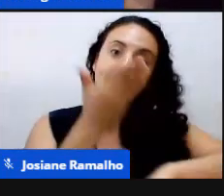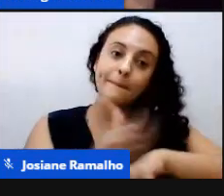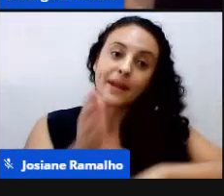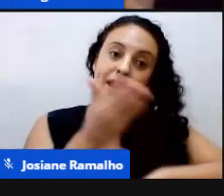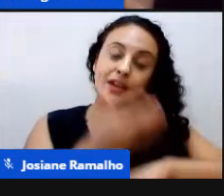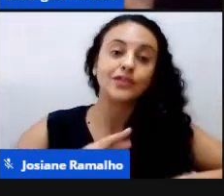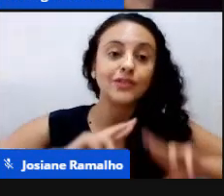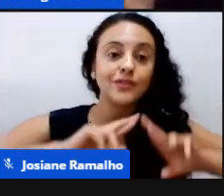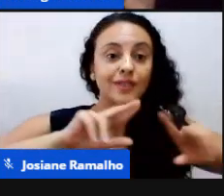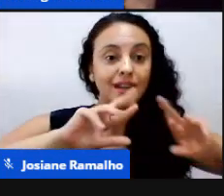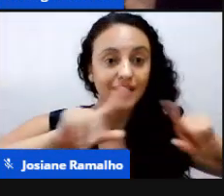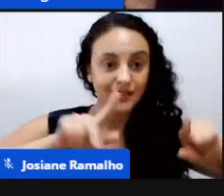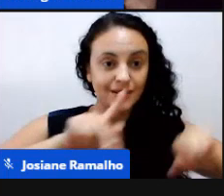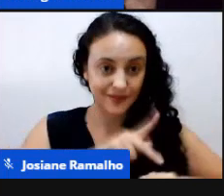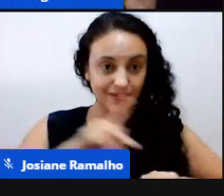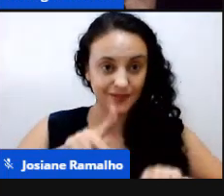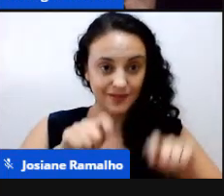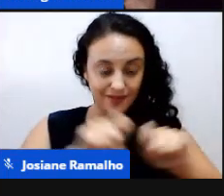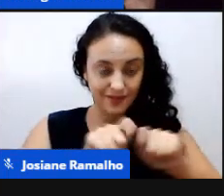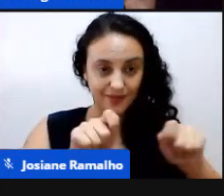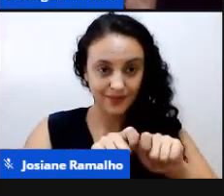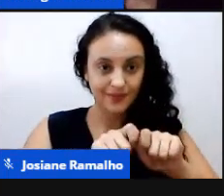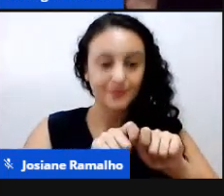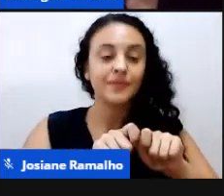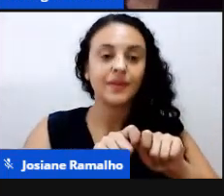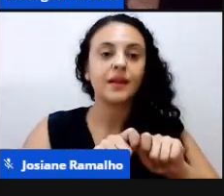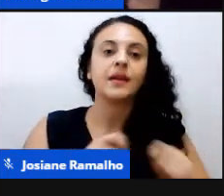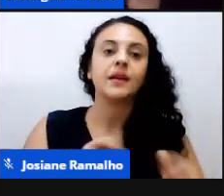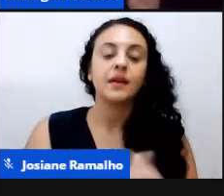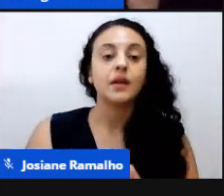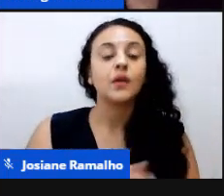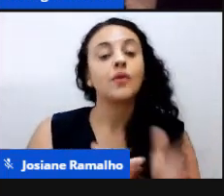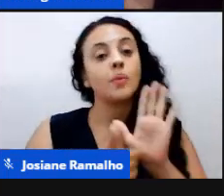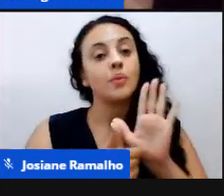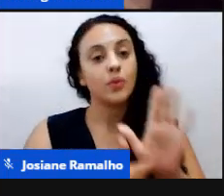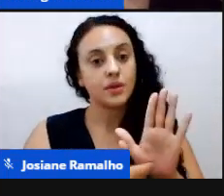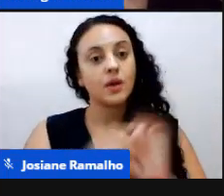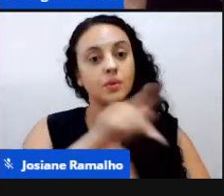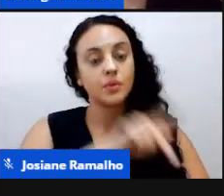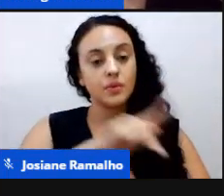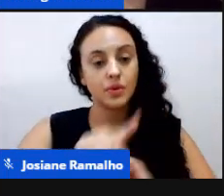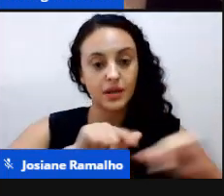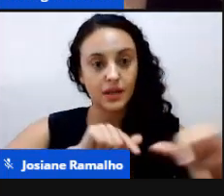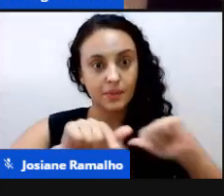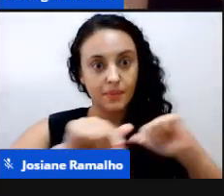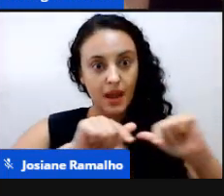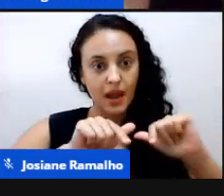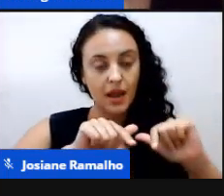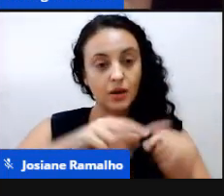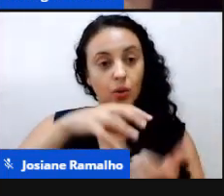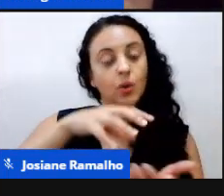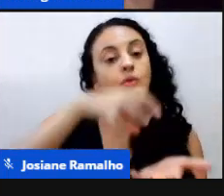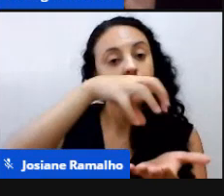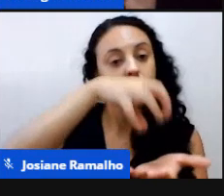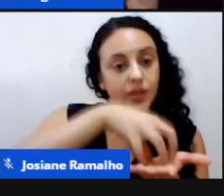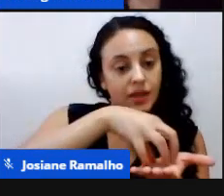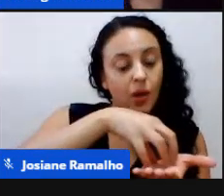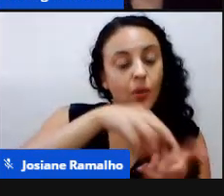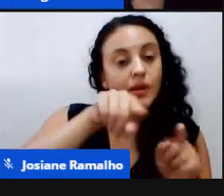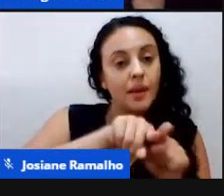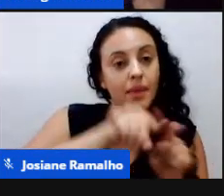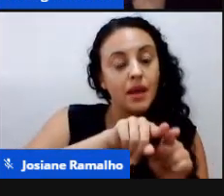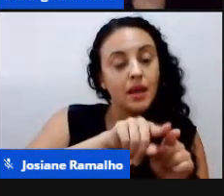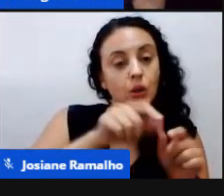trazemos tanto professores que trabalham nas regiões de periferia, como professor que trabalha na região central.